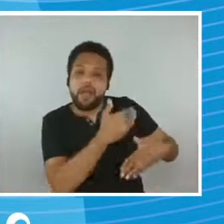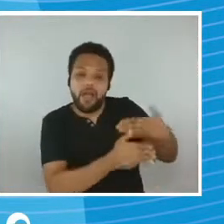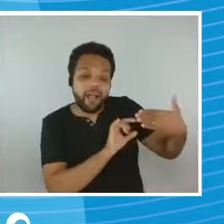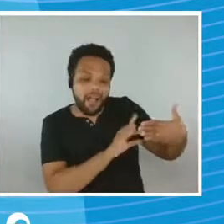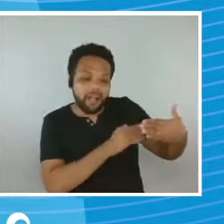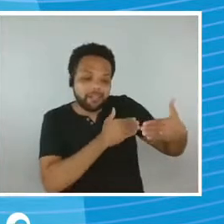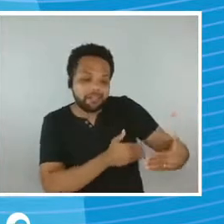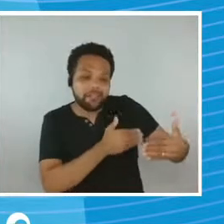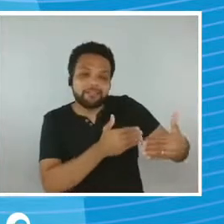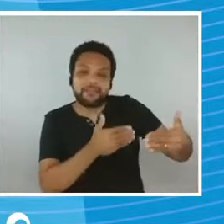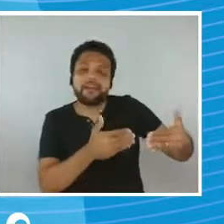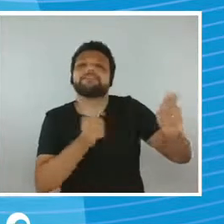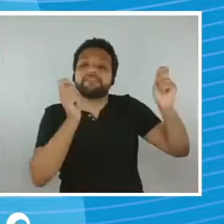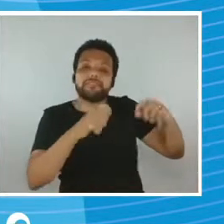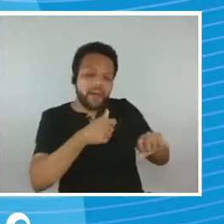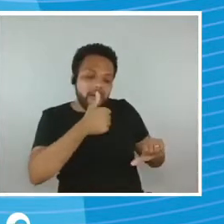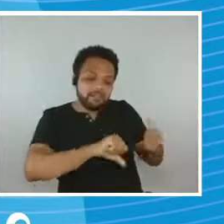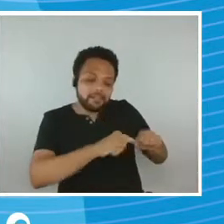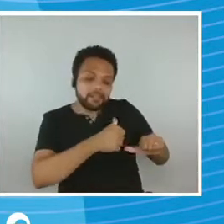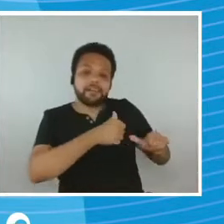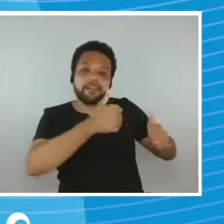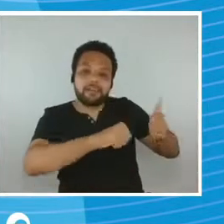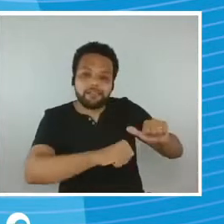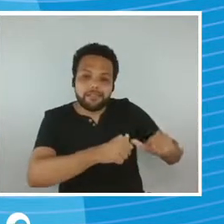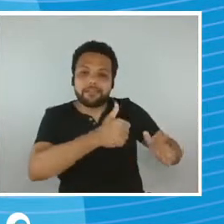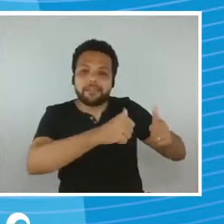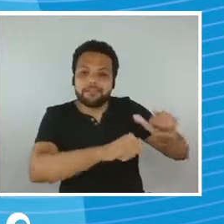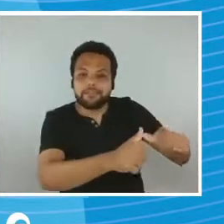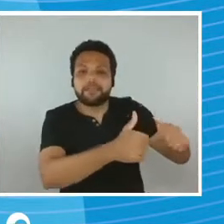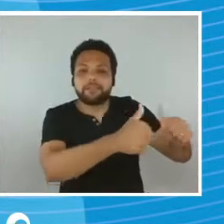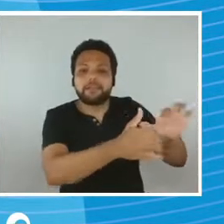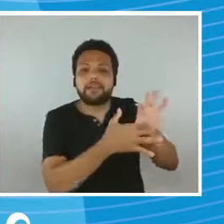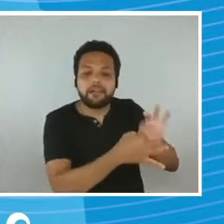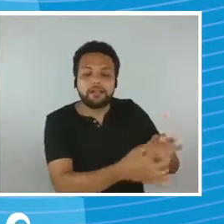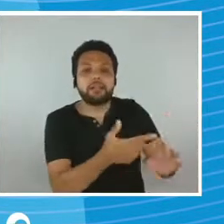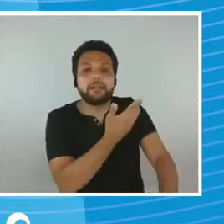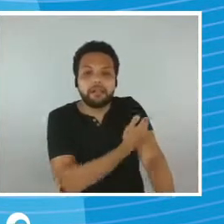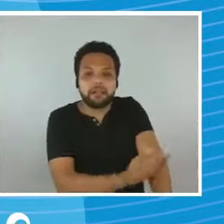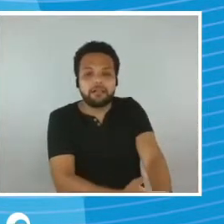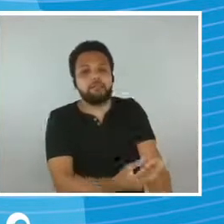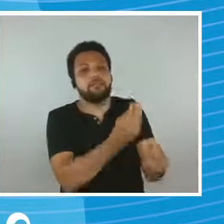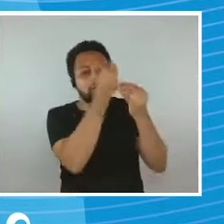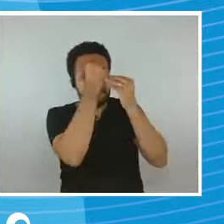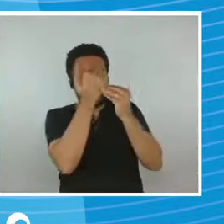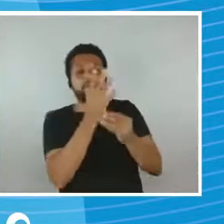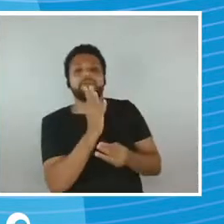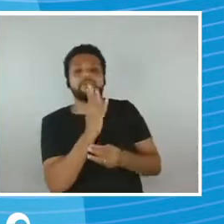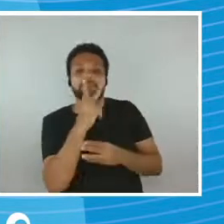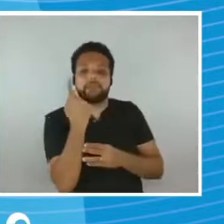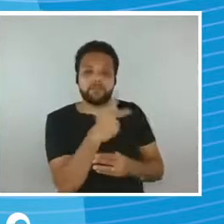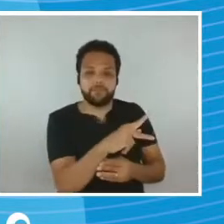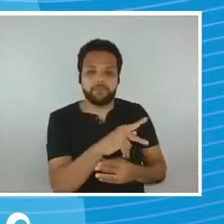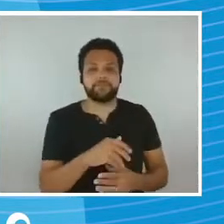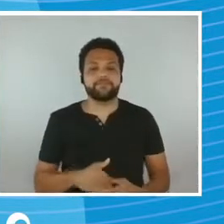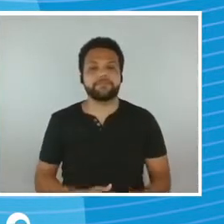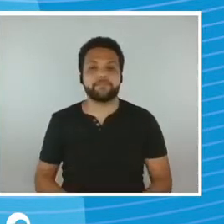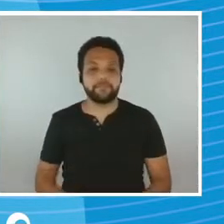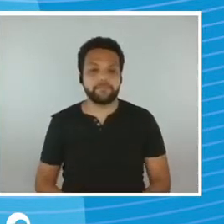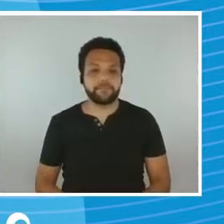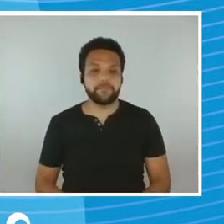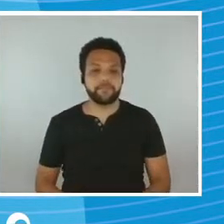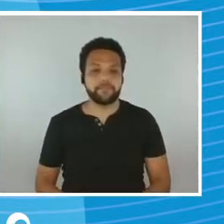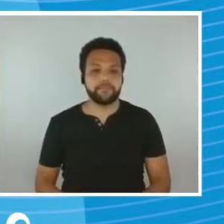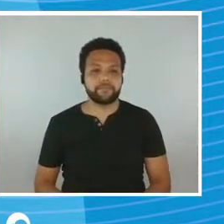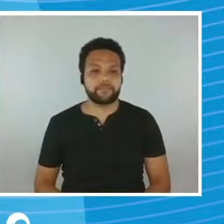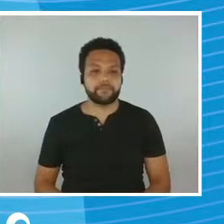processual essa constituição da habilidade e dos conhecimentos associados a ela. Deixa eu passar aqui